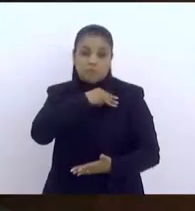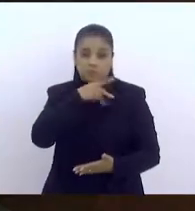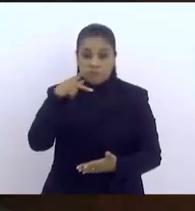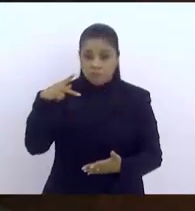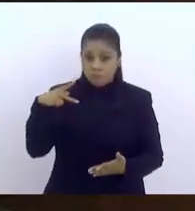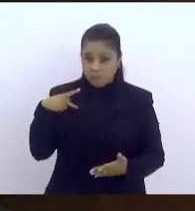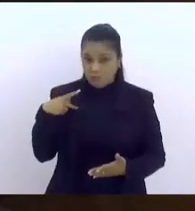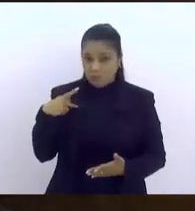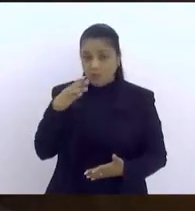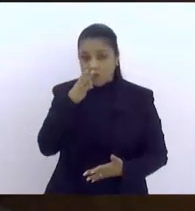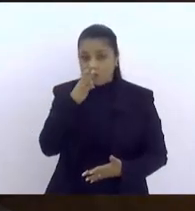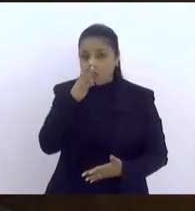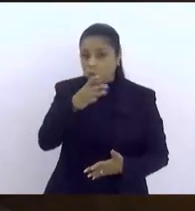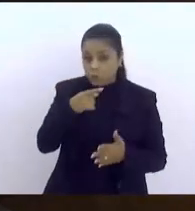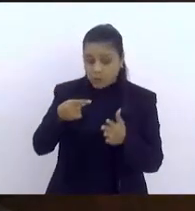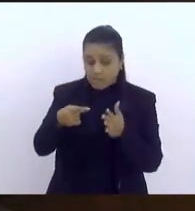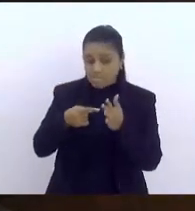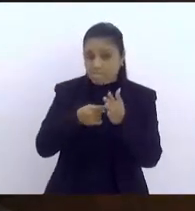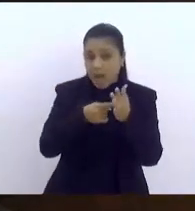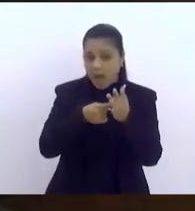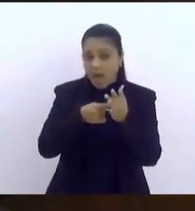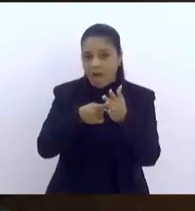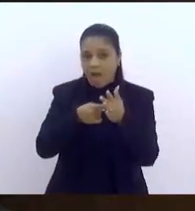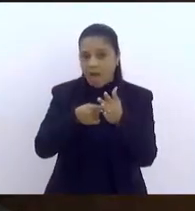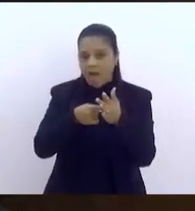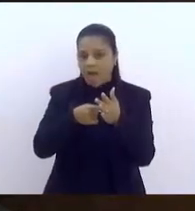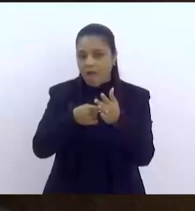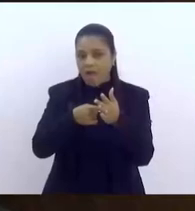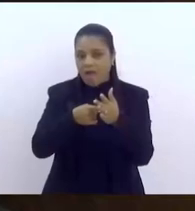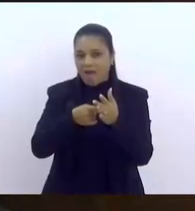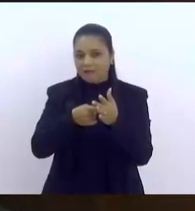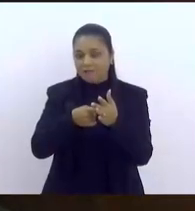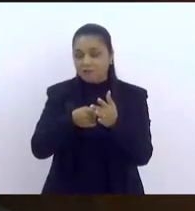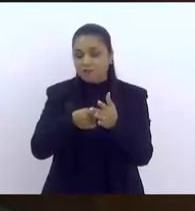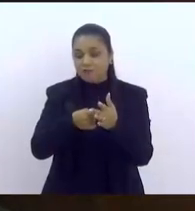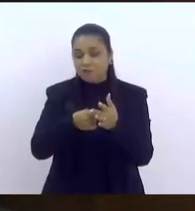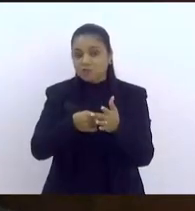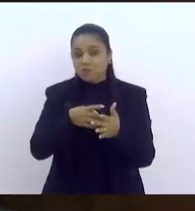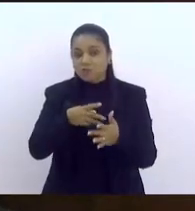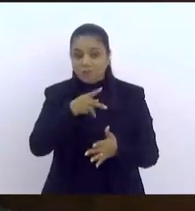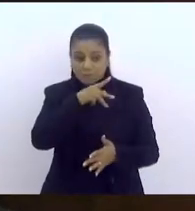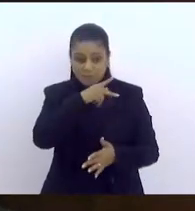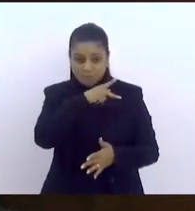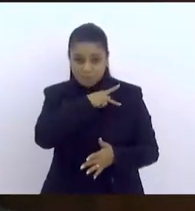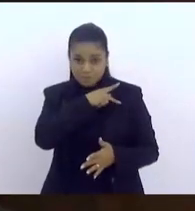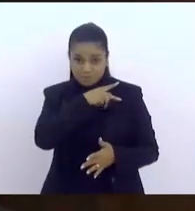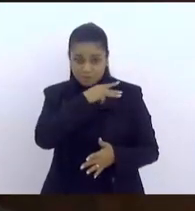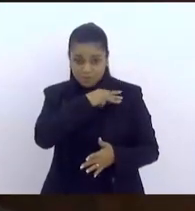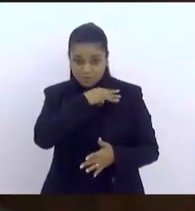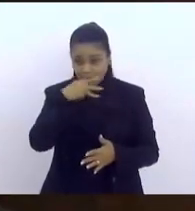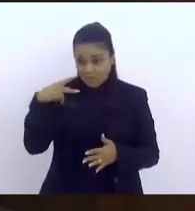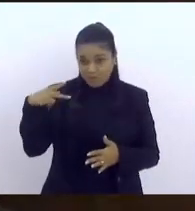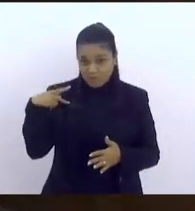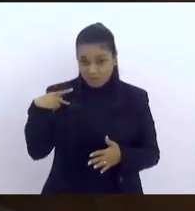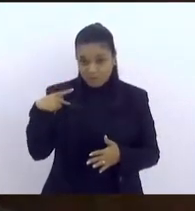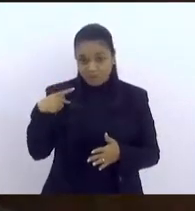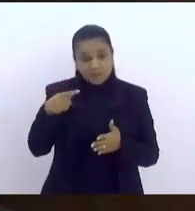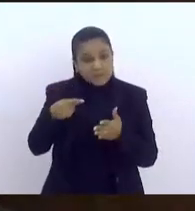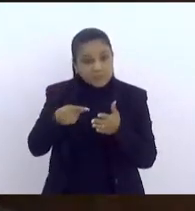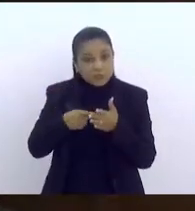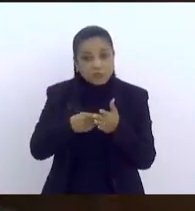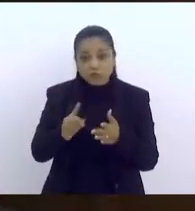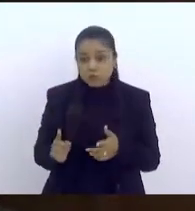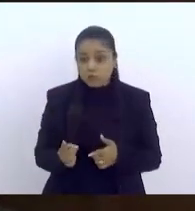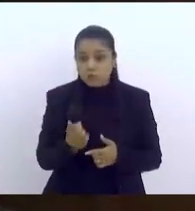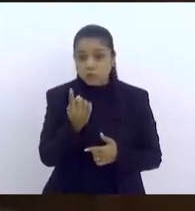o Ministério Público denunciou apenas o casal que praticou o ato que foi ali